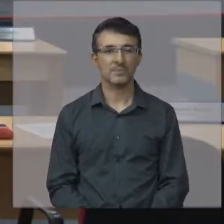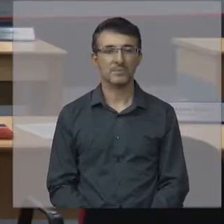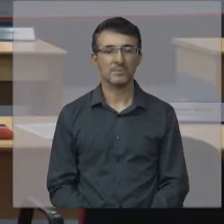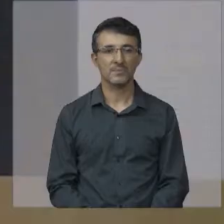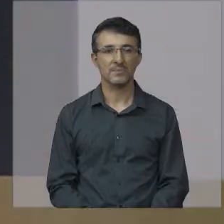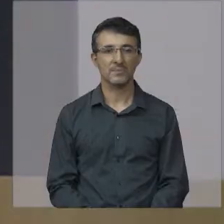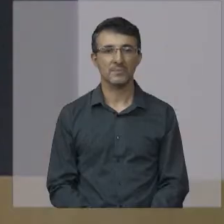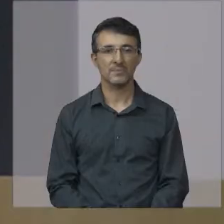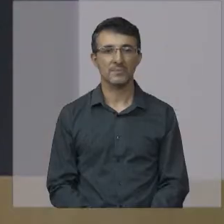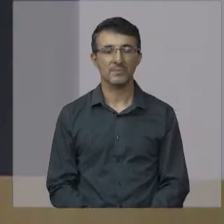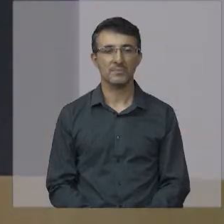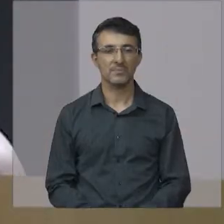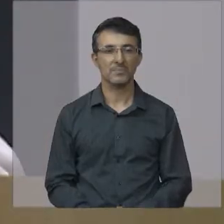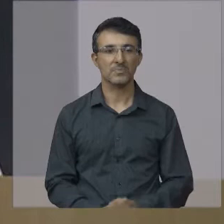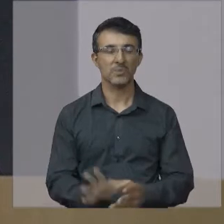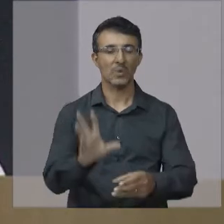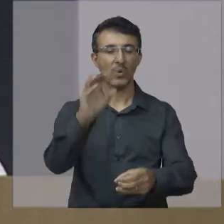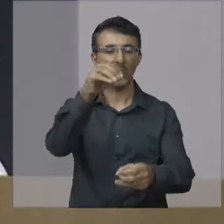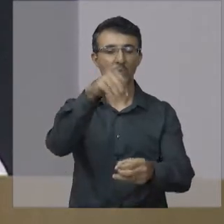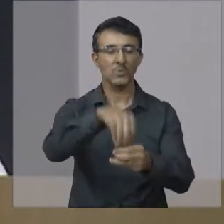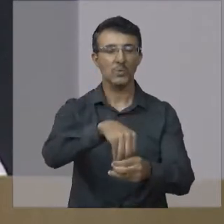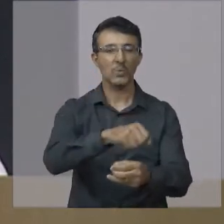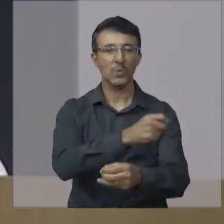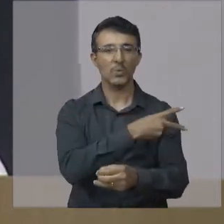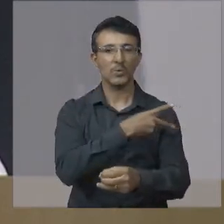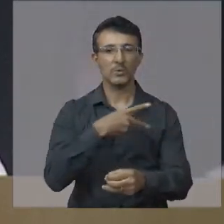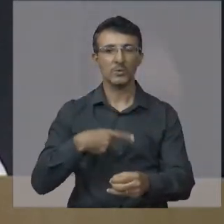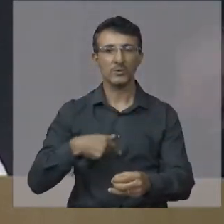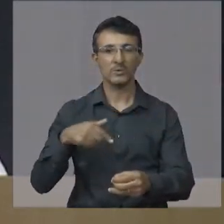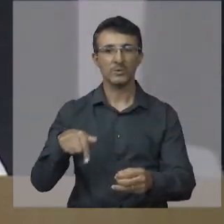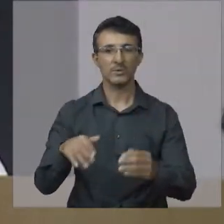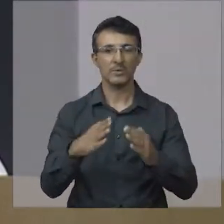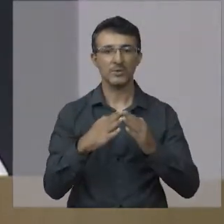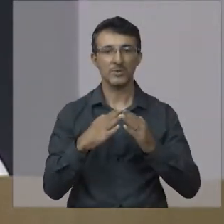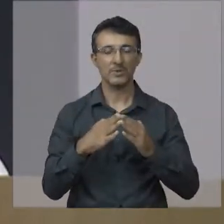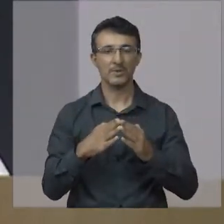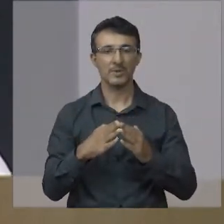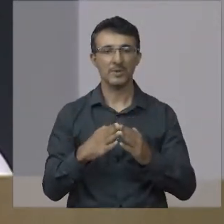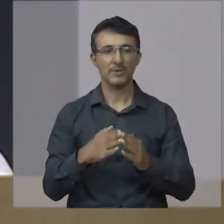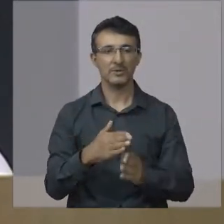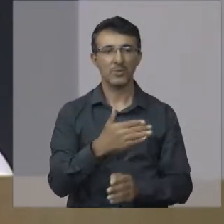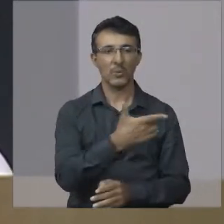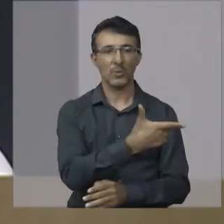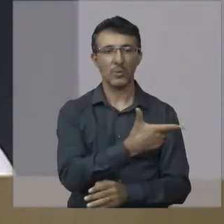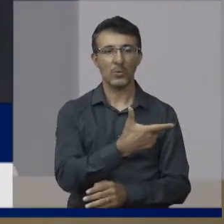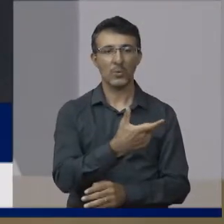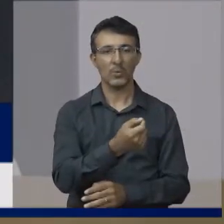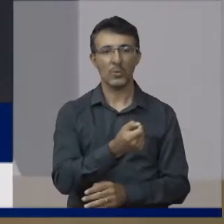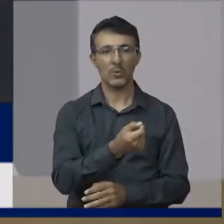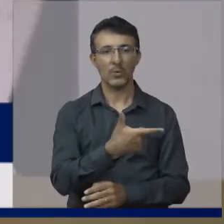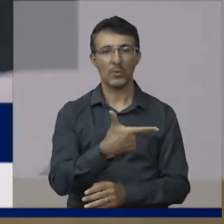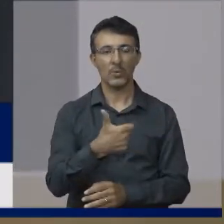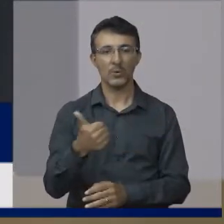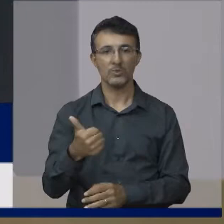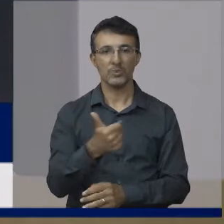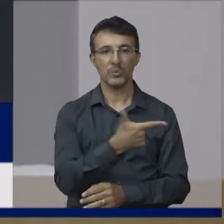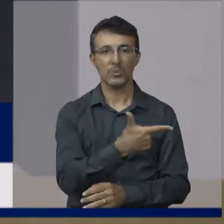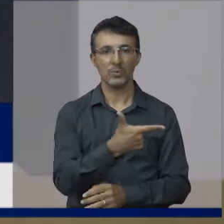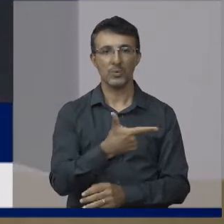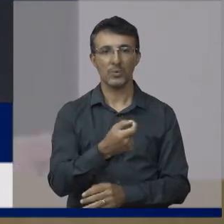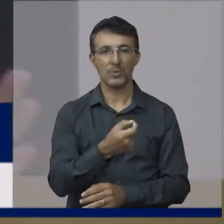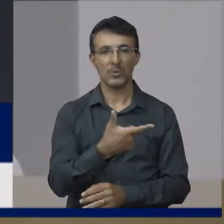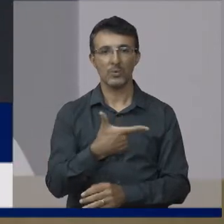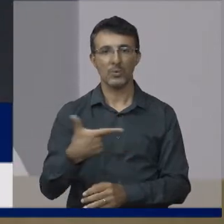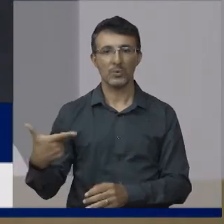Declaramos eleito como presidente dessa casa para o BM 2021-2022, o senhor vereador